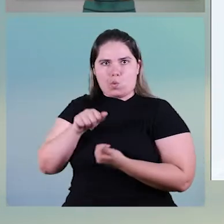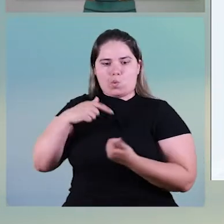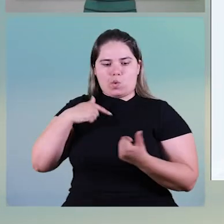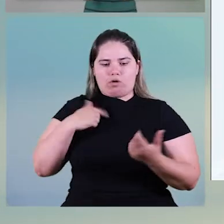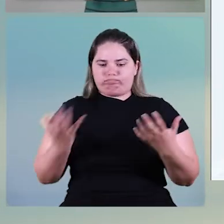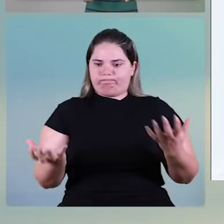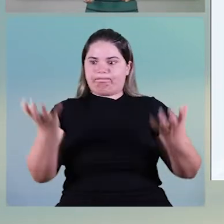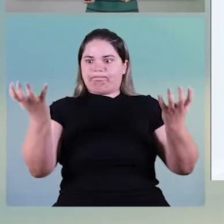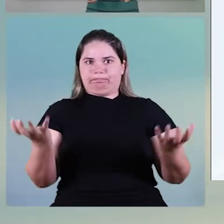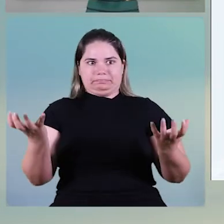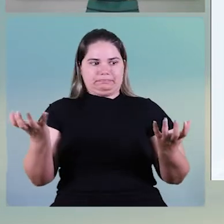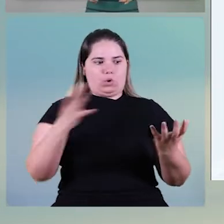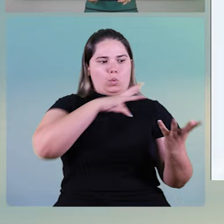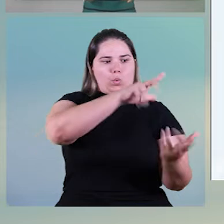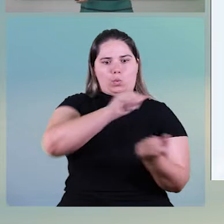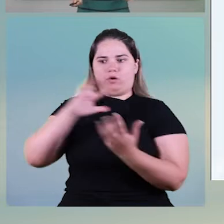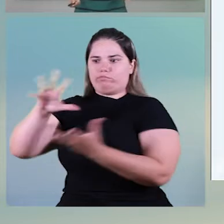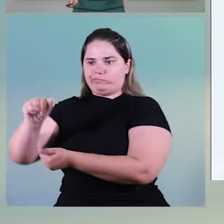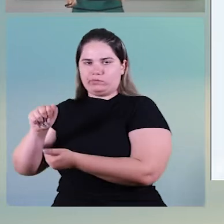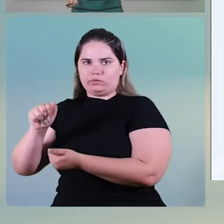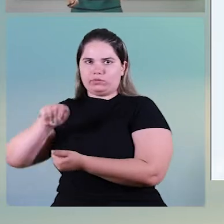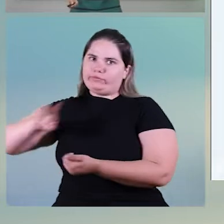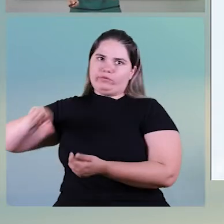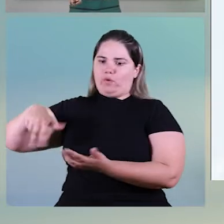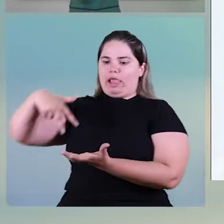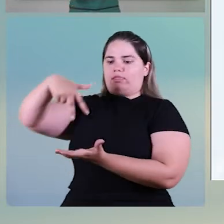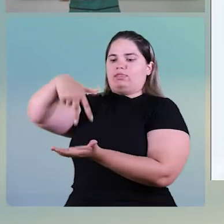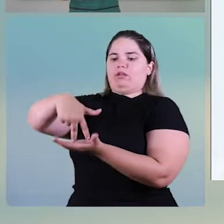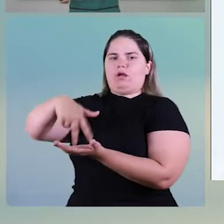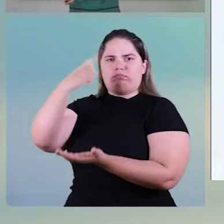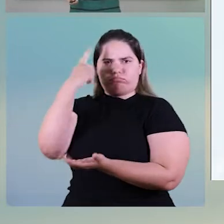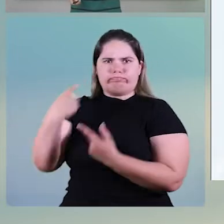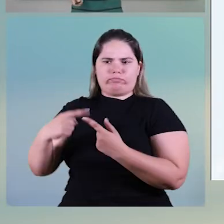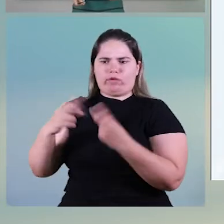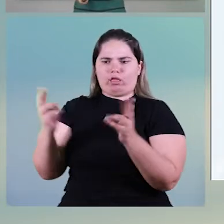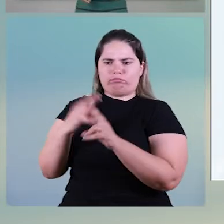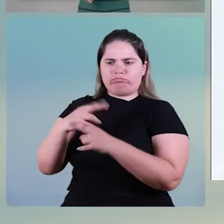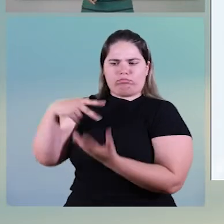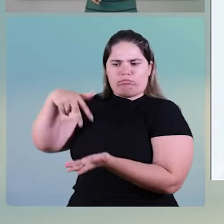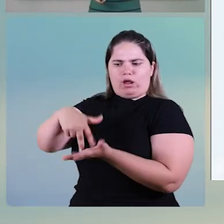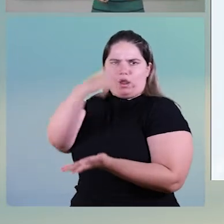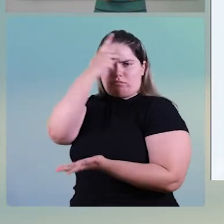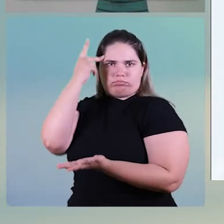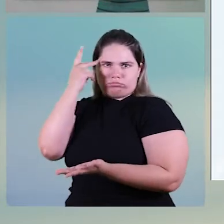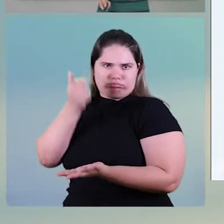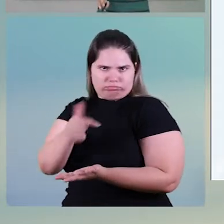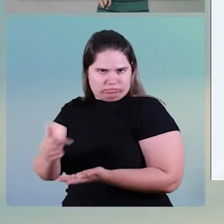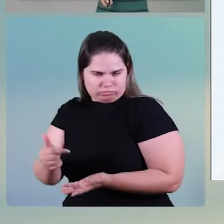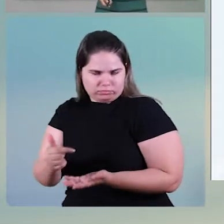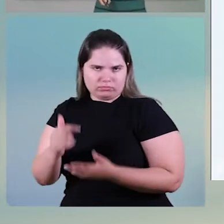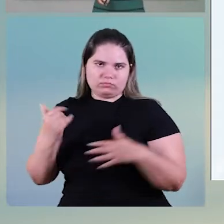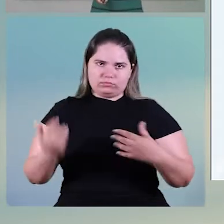de força-peso. Vai ser a força gravitacional, né? Não tem sentido você falar em força-peso.